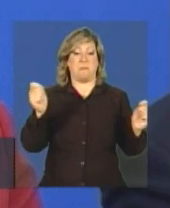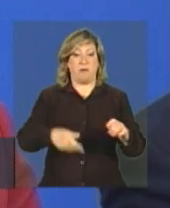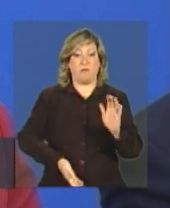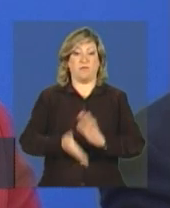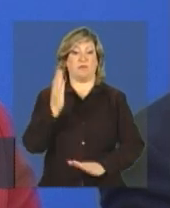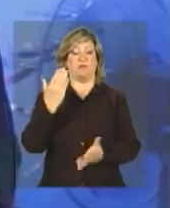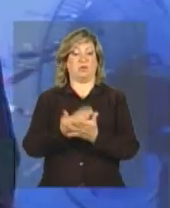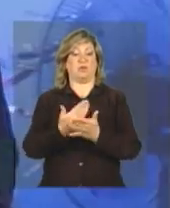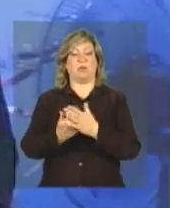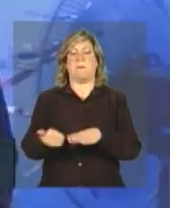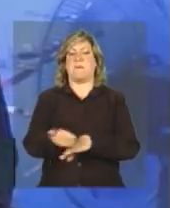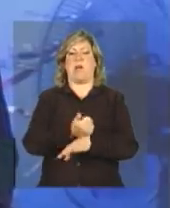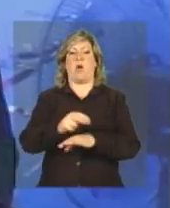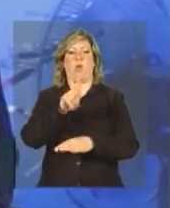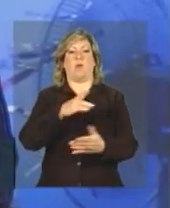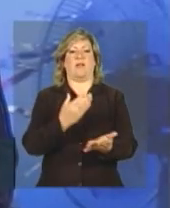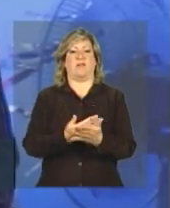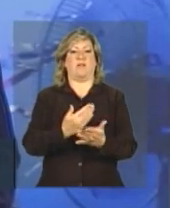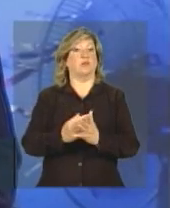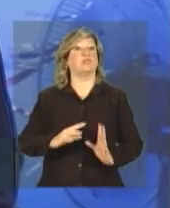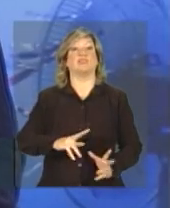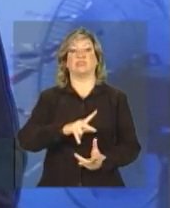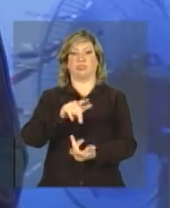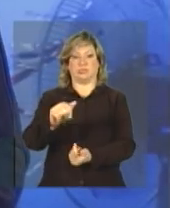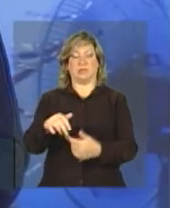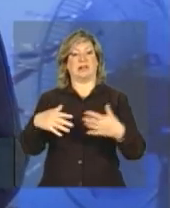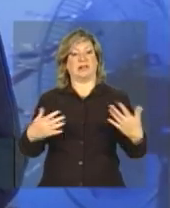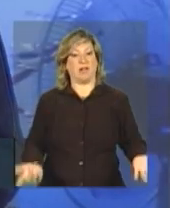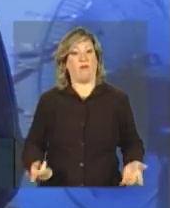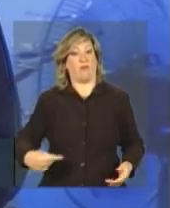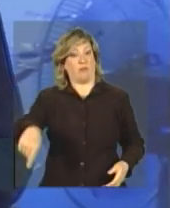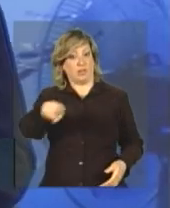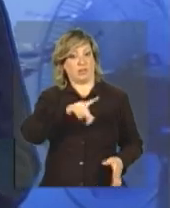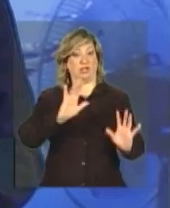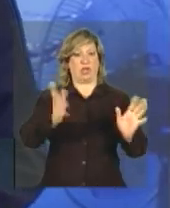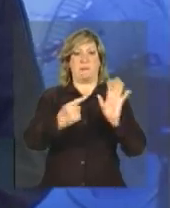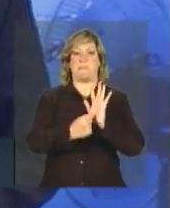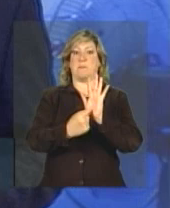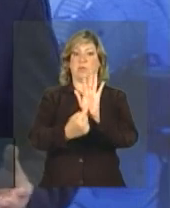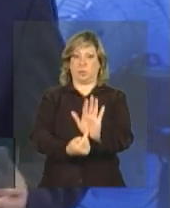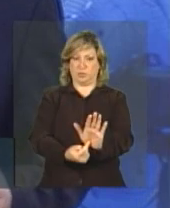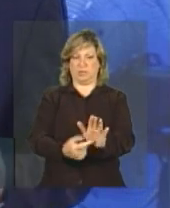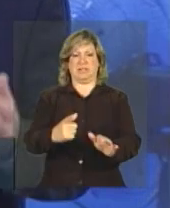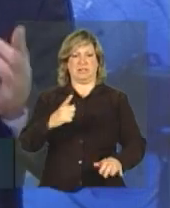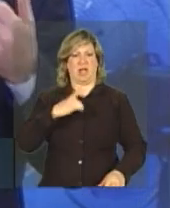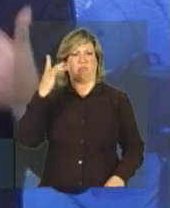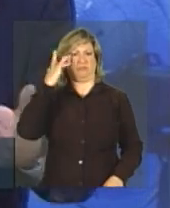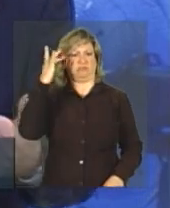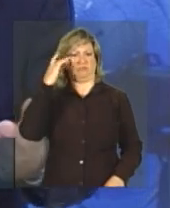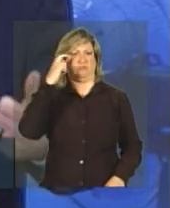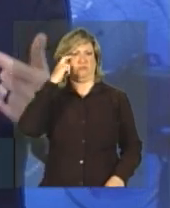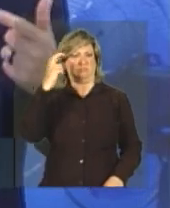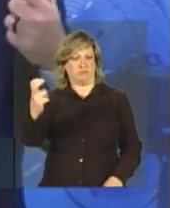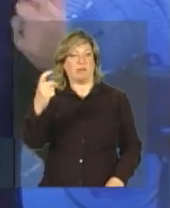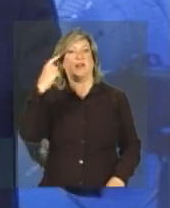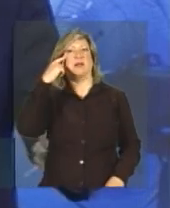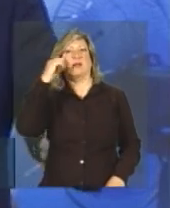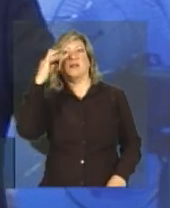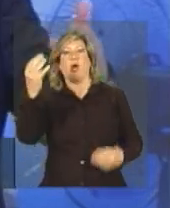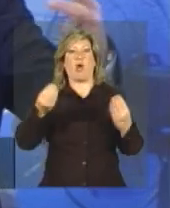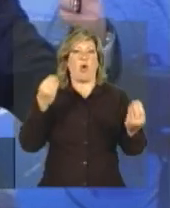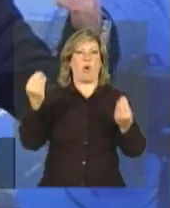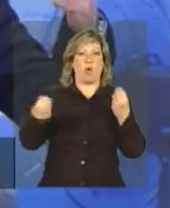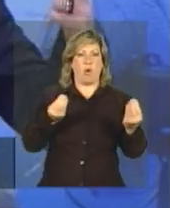possam estudar nas melhores universidades do mundo. E, portanto, vocês que já mostraram que têm talento, que têm imaginação, que